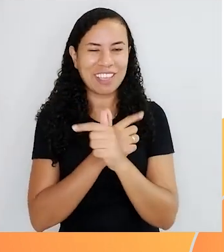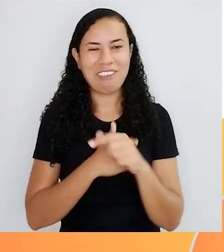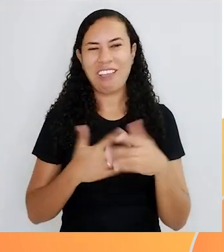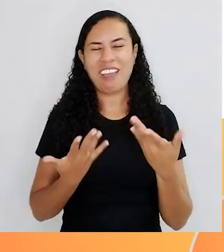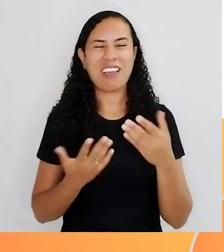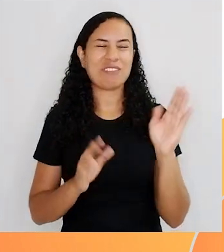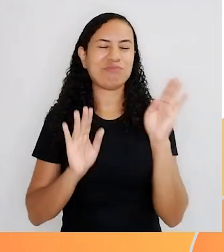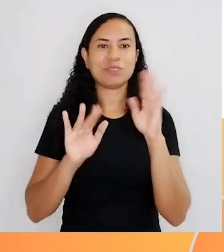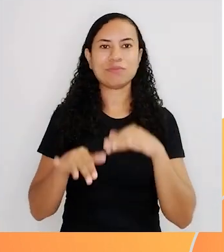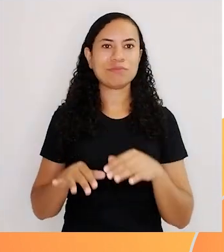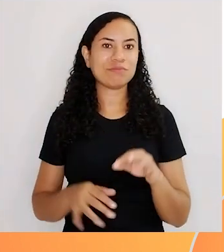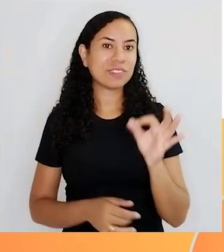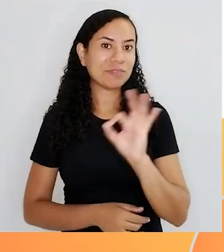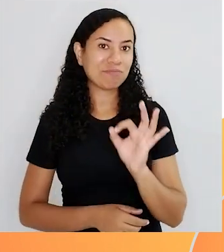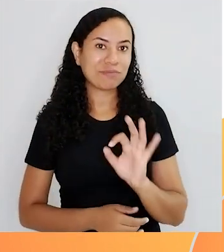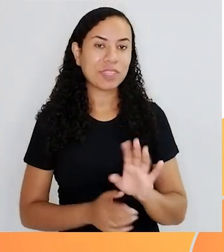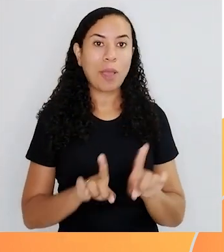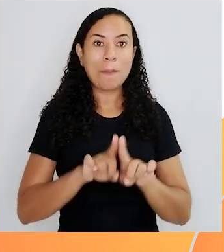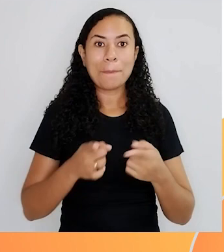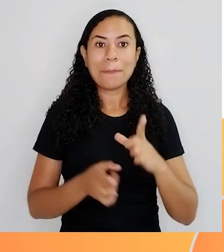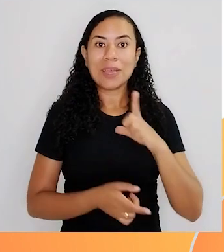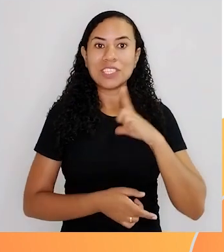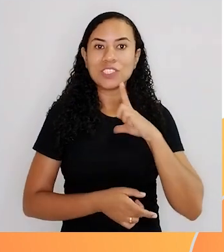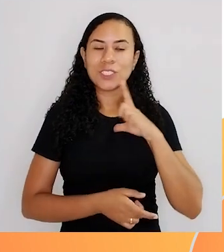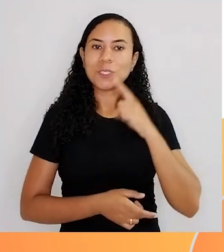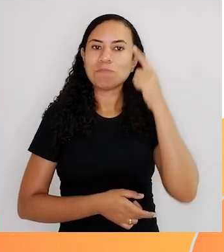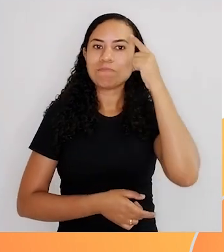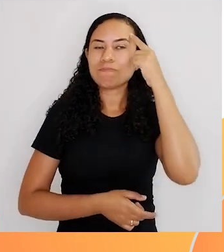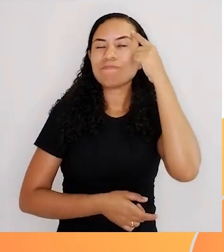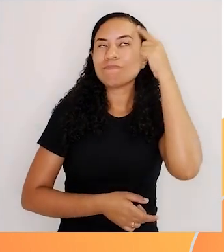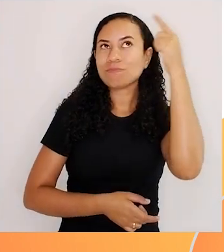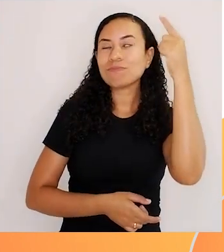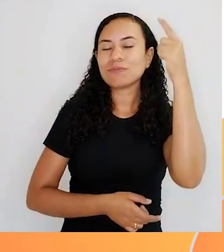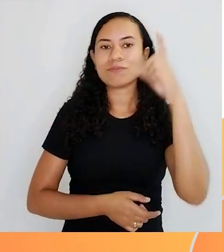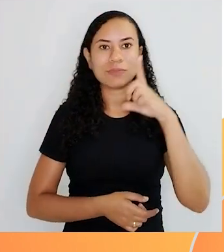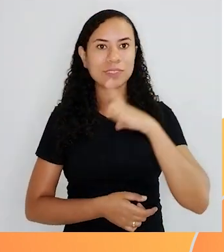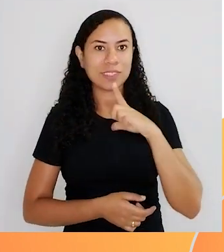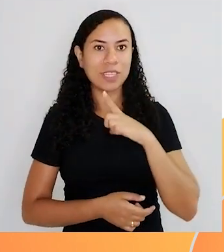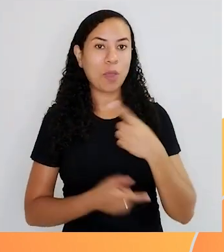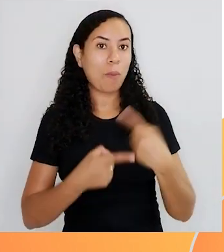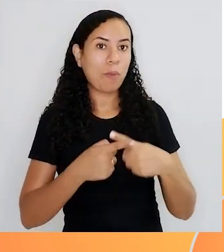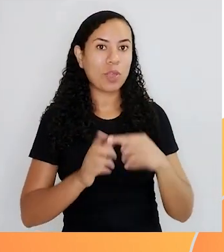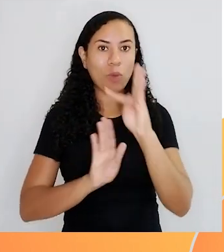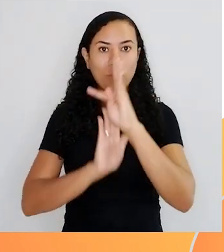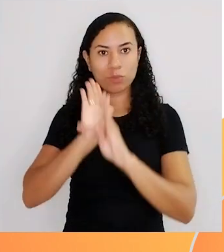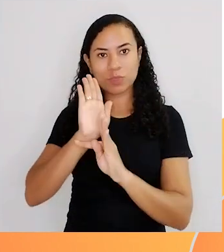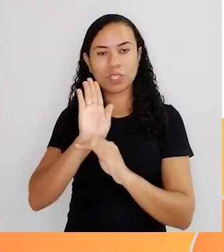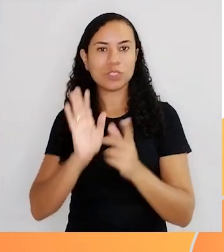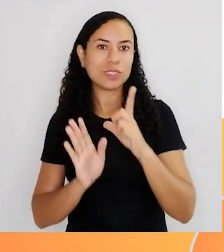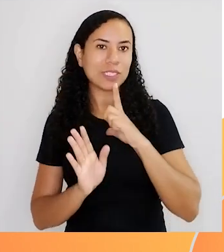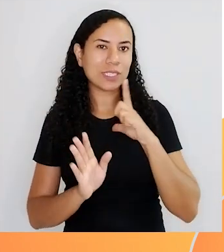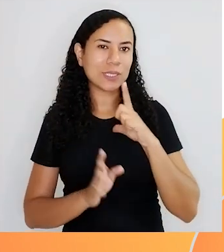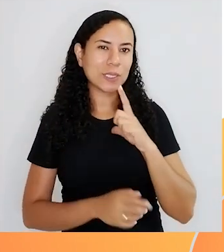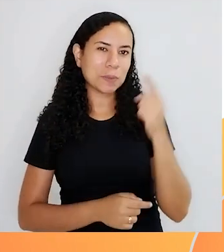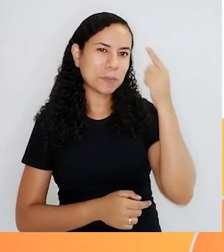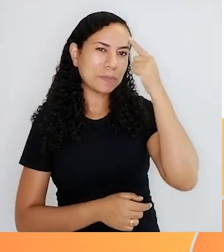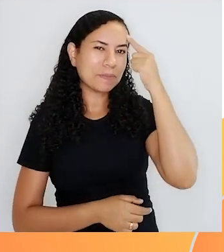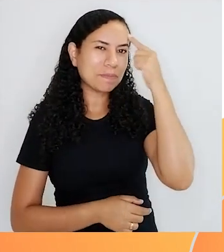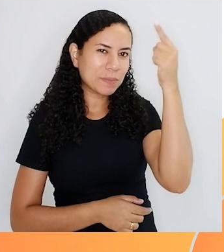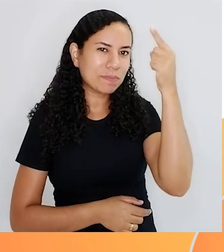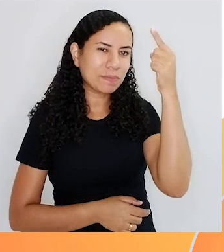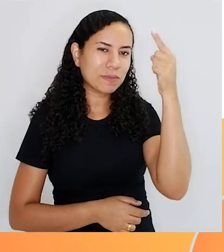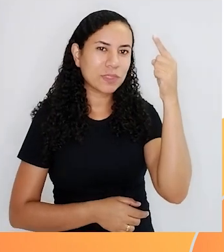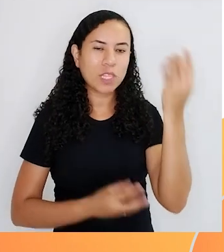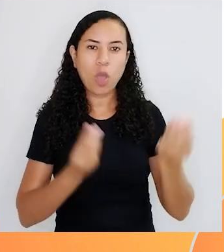uma reflexão. Ele vai tecer o texto de uma forma reflexiva que faz você dar